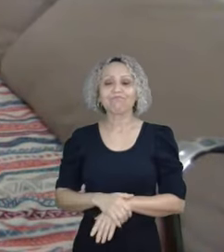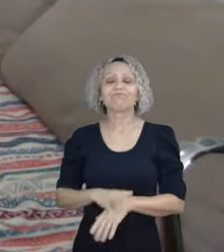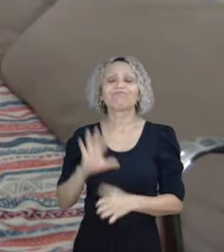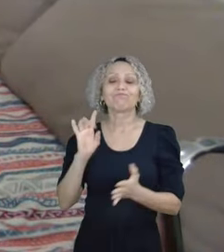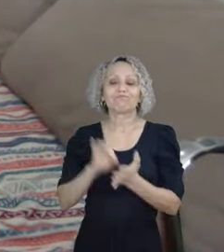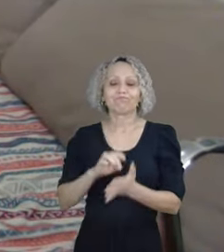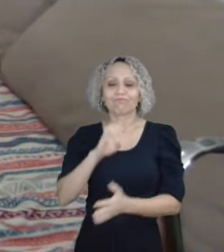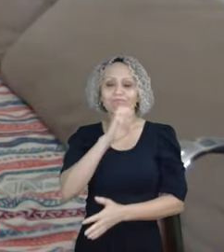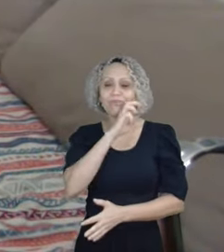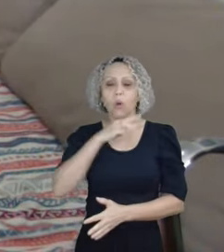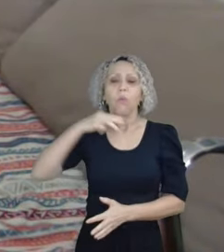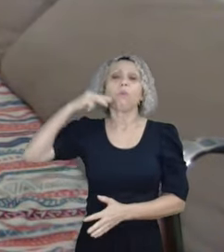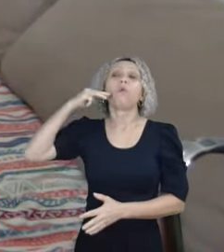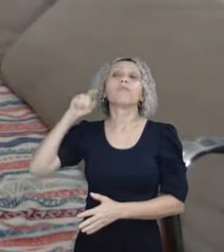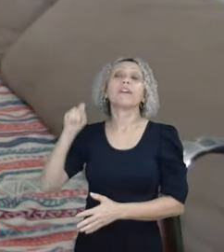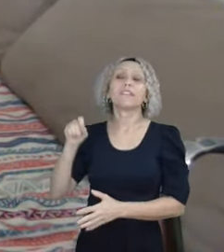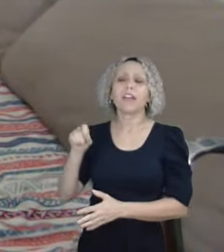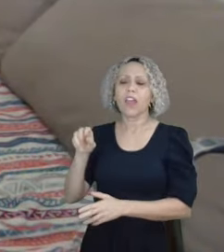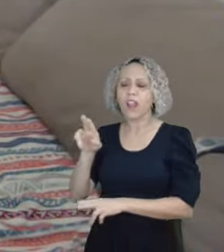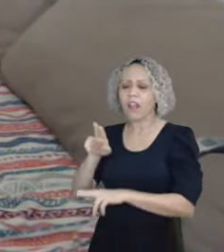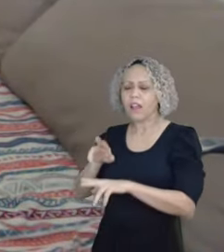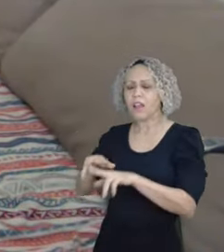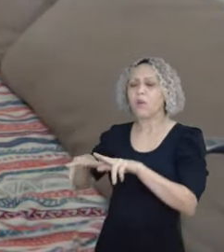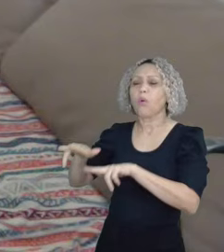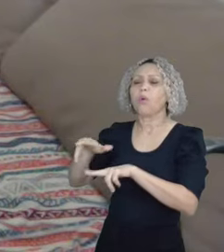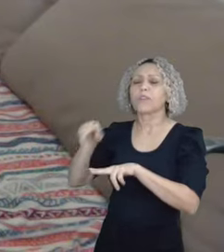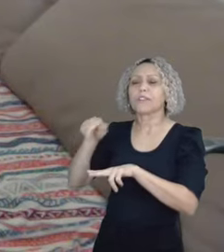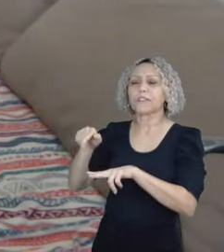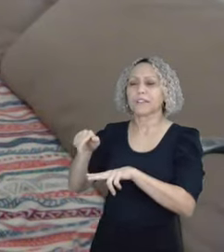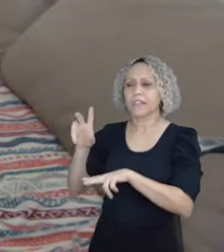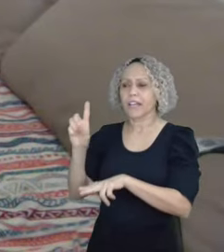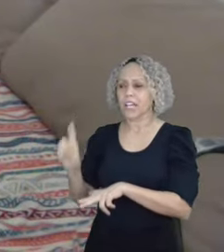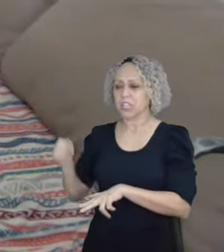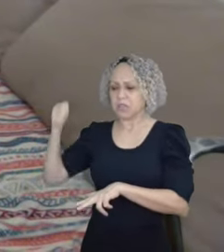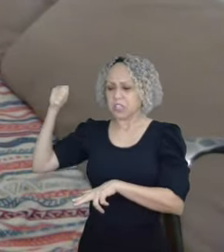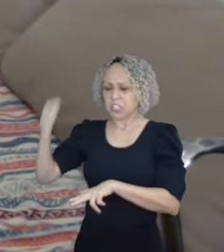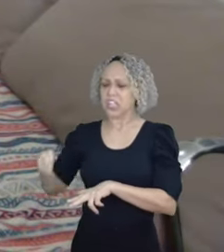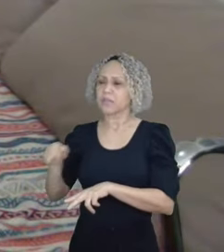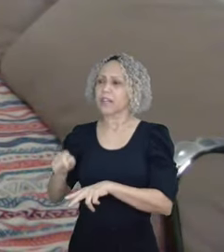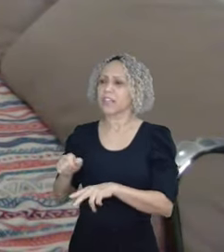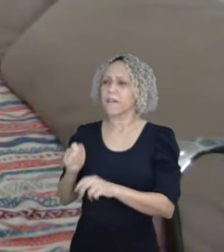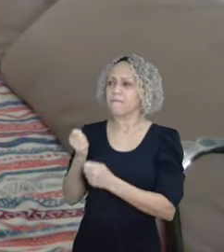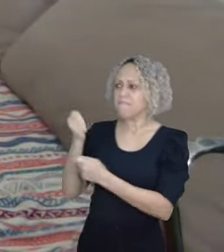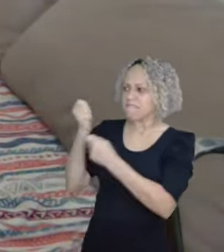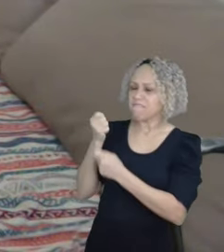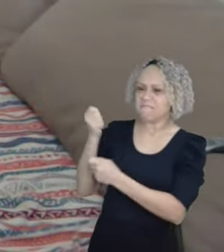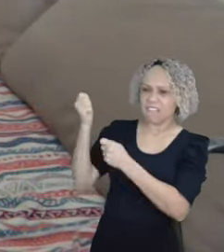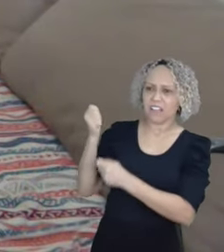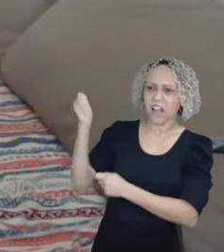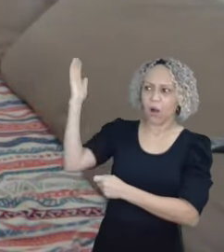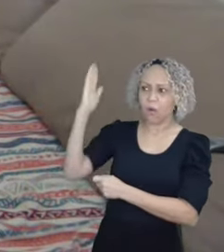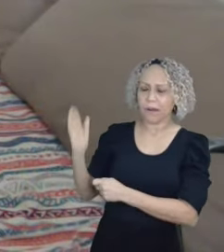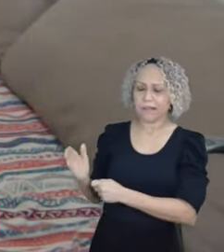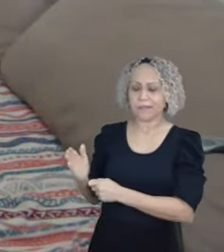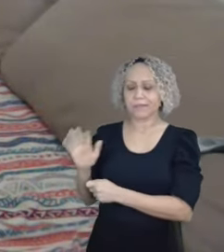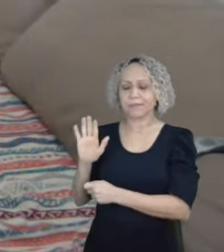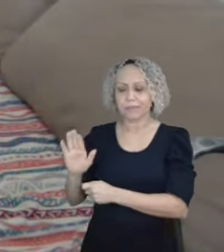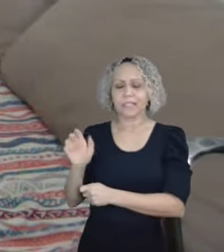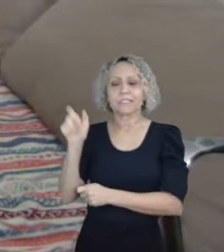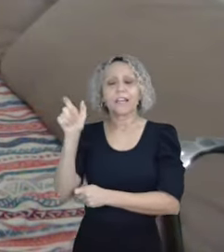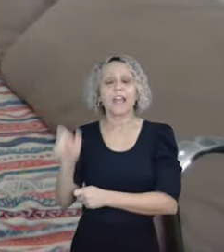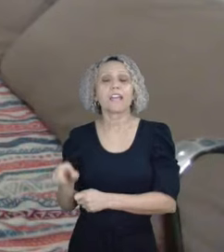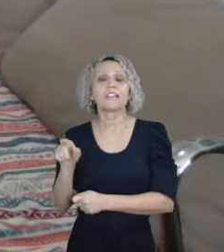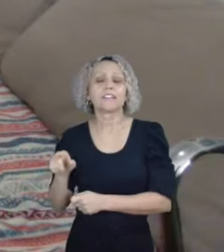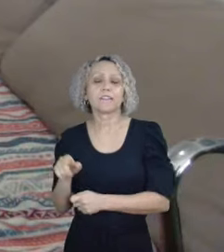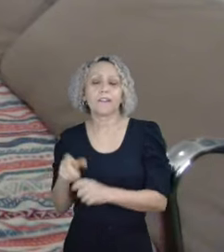utiliza a extrema-direita mundial para atacar o Brasil, mas ele tem uma agenda econômica e geopolítica muito particular e com